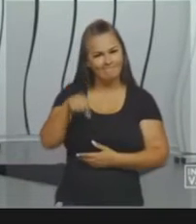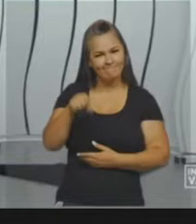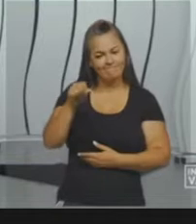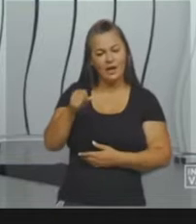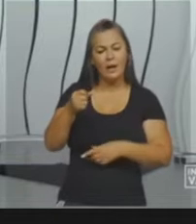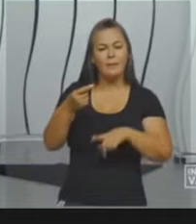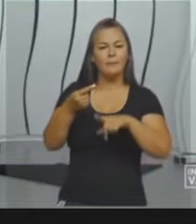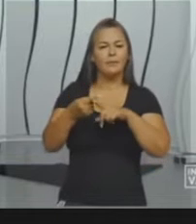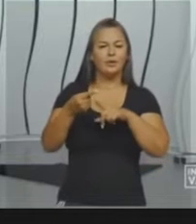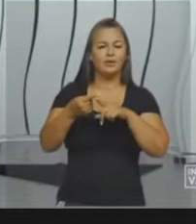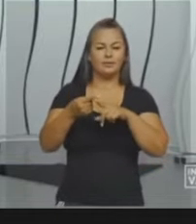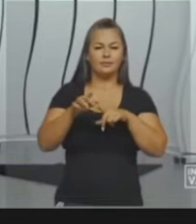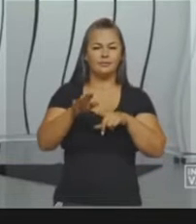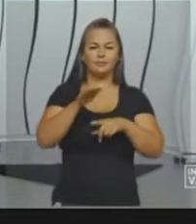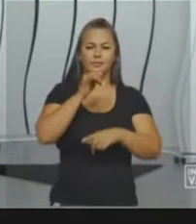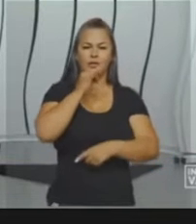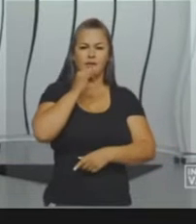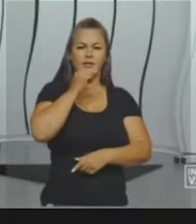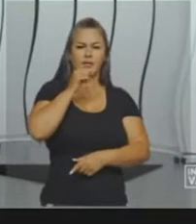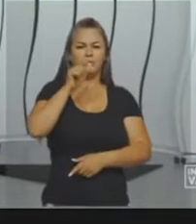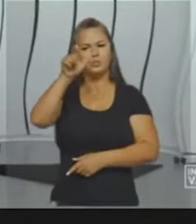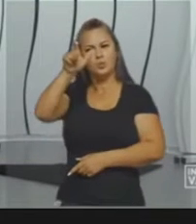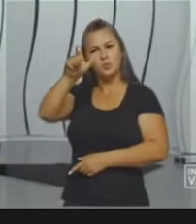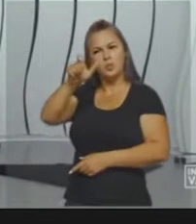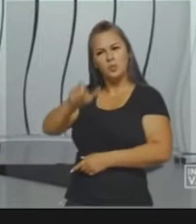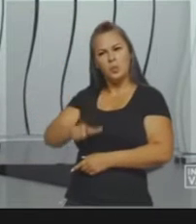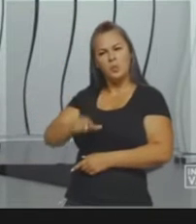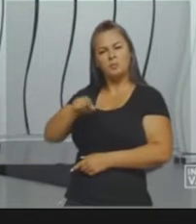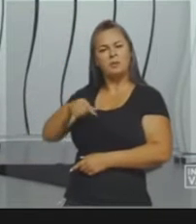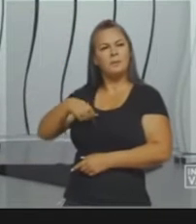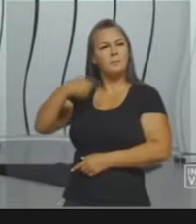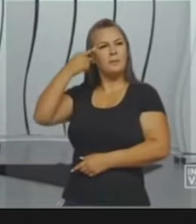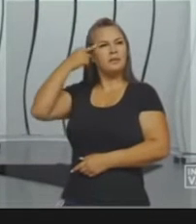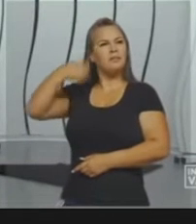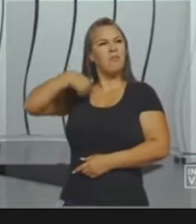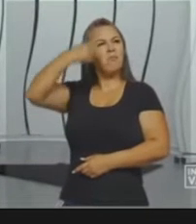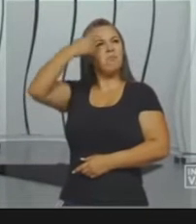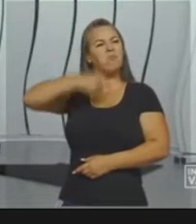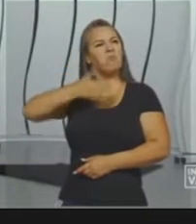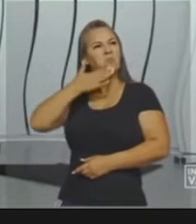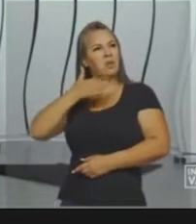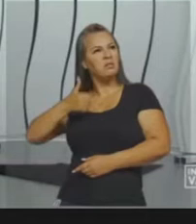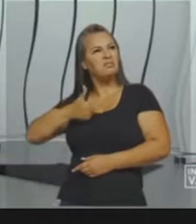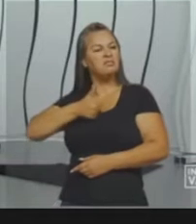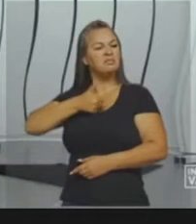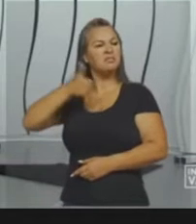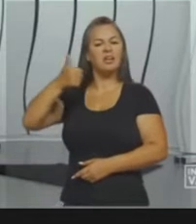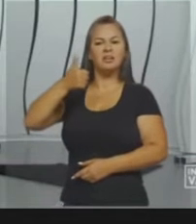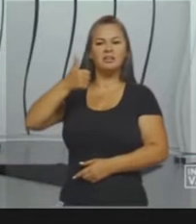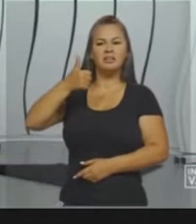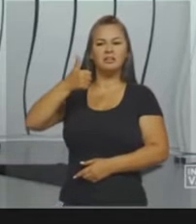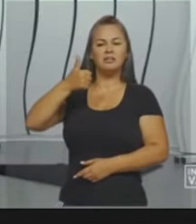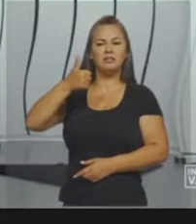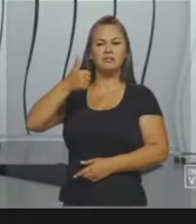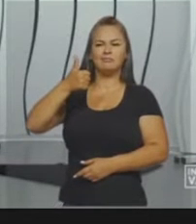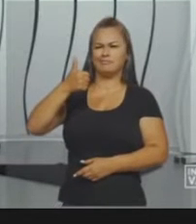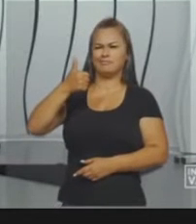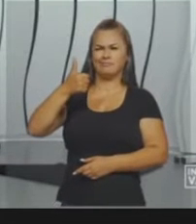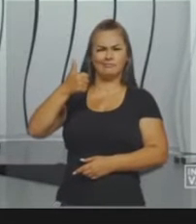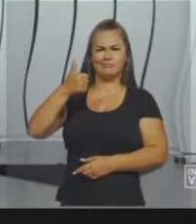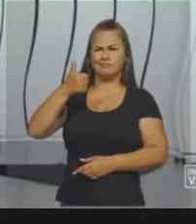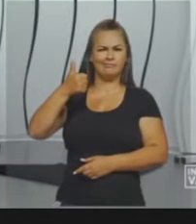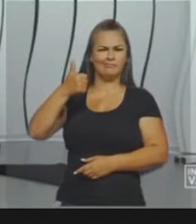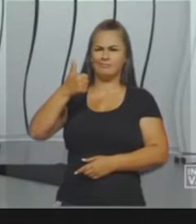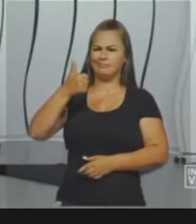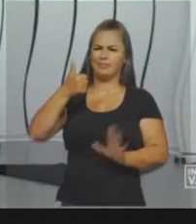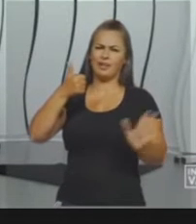muito antropocêntricos, ou seja, achar que nós dominamos o planeta Terra. Se tem um organismo que deve dominar o planeta Terra,